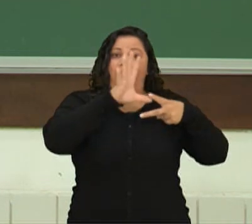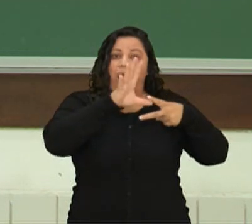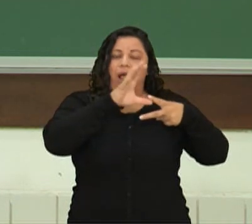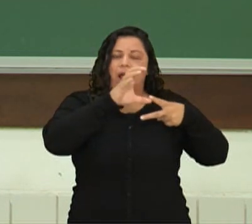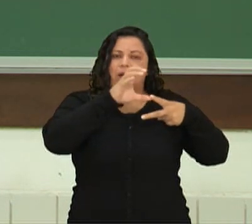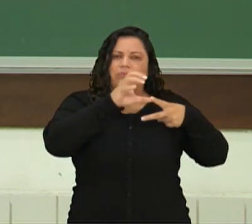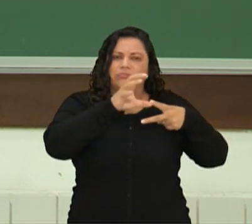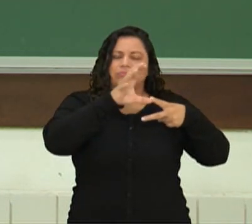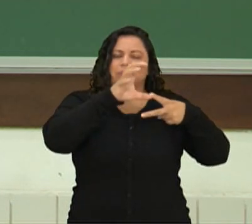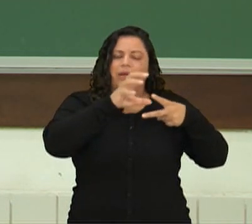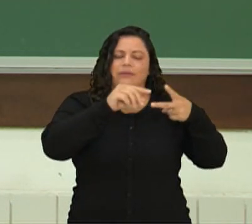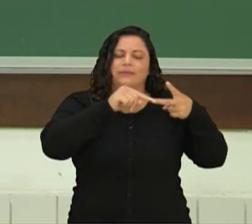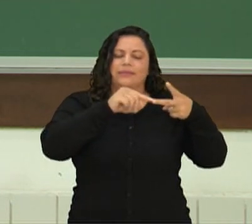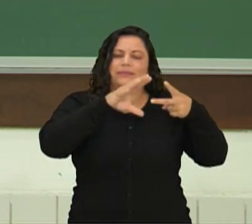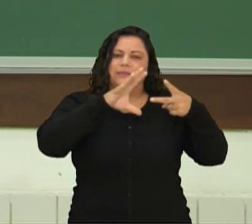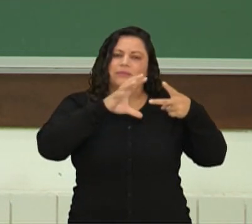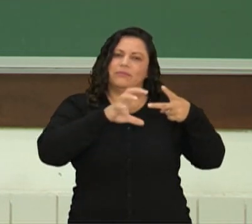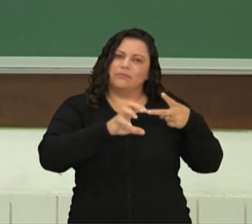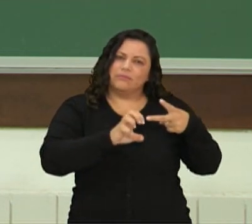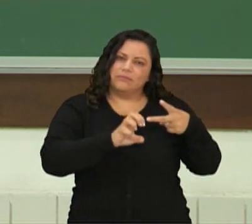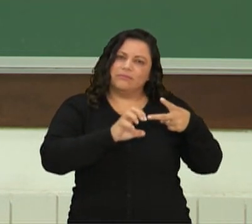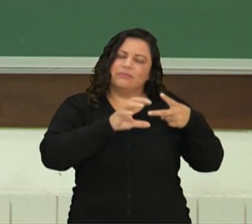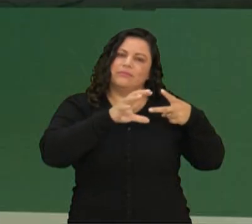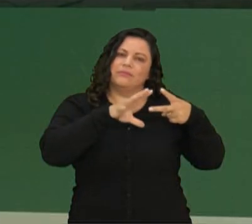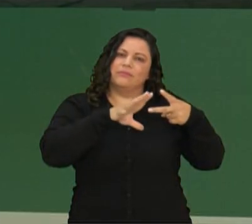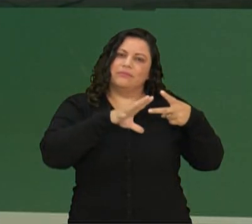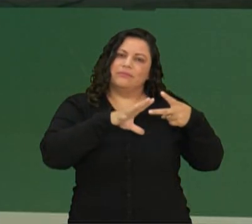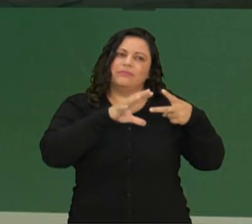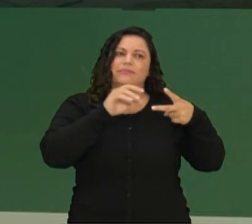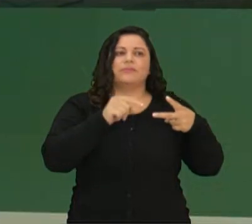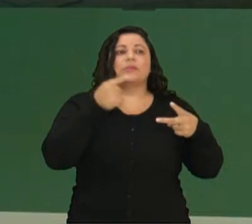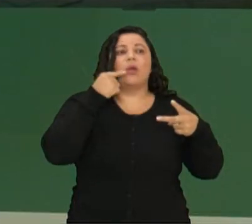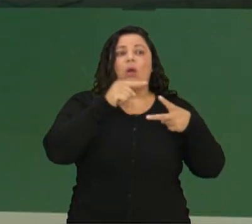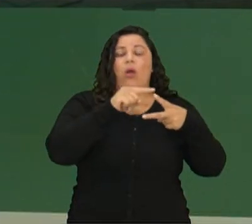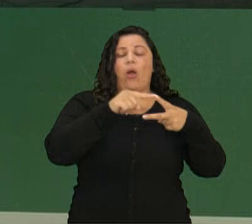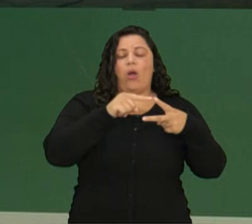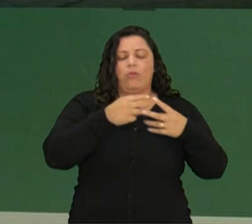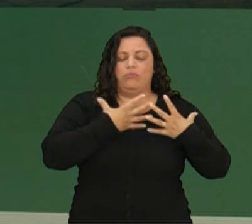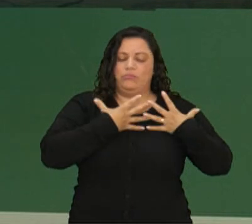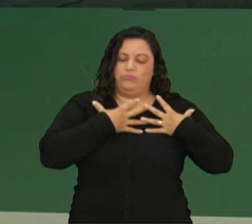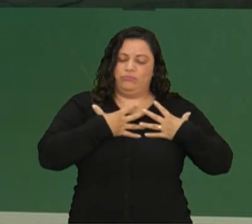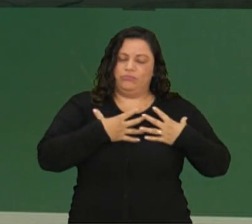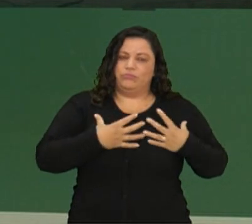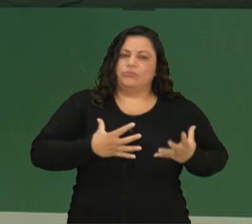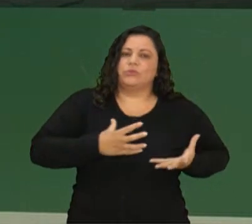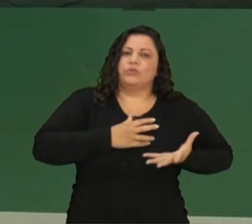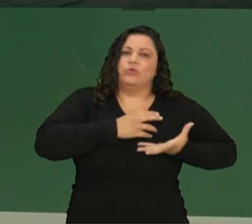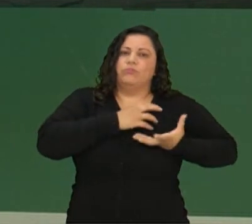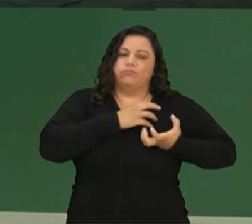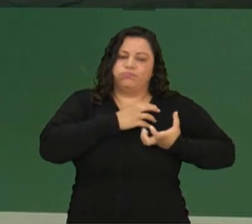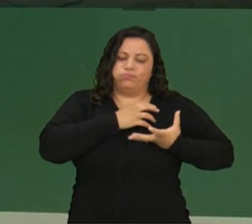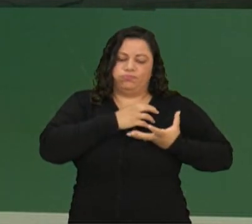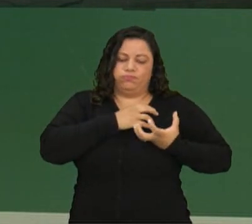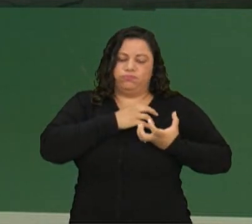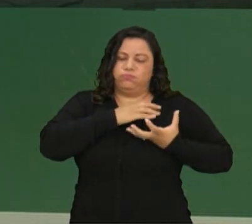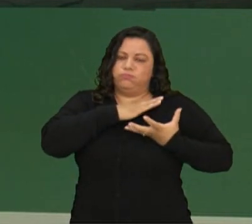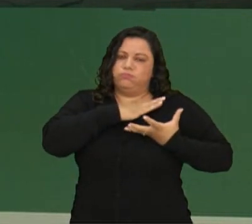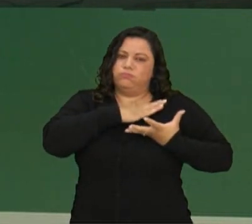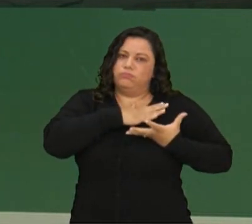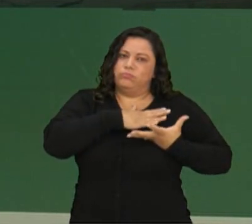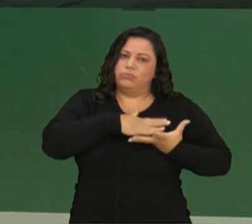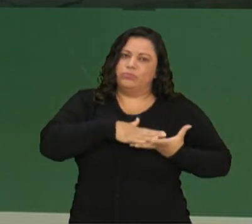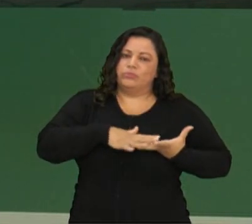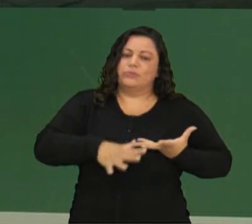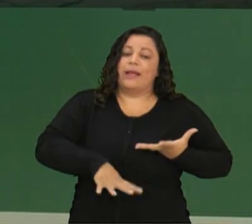relaxa, certo? Olha só nessa imagem aqui. O coração está relaxando, enchendo de sangue. Se ele